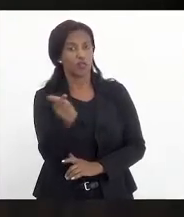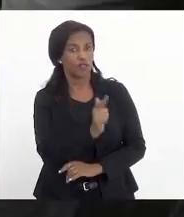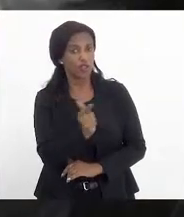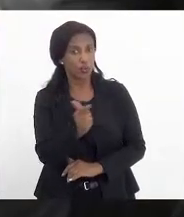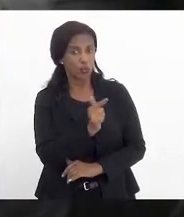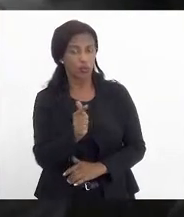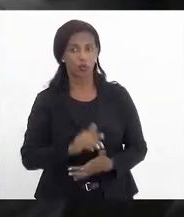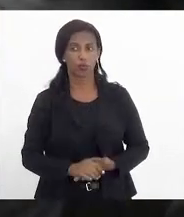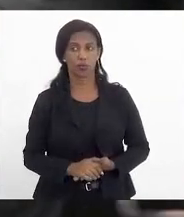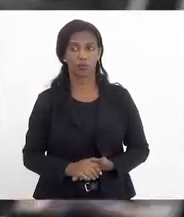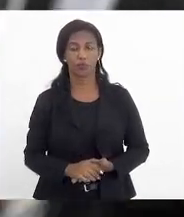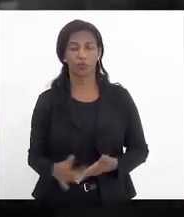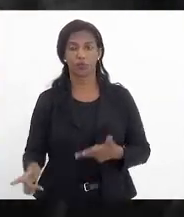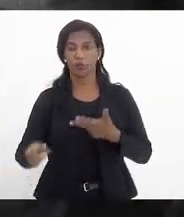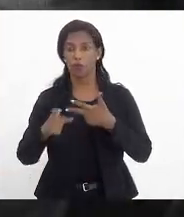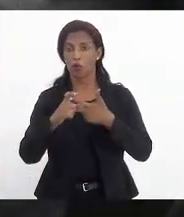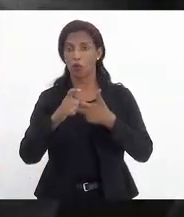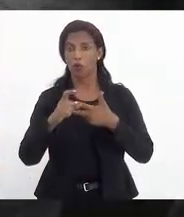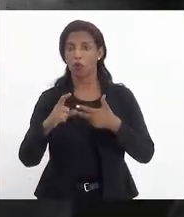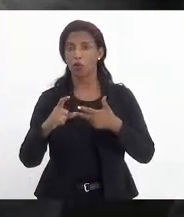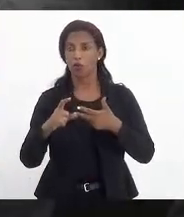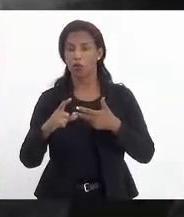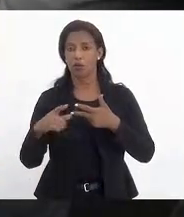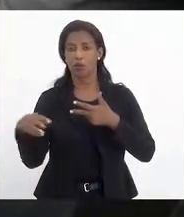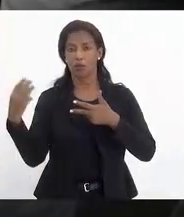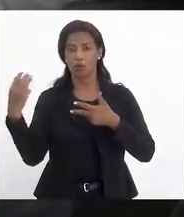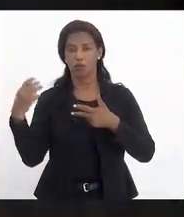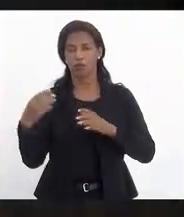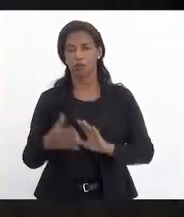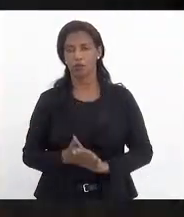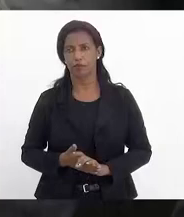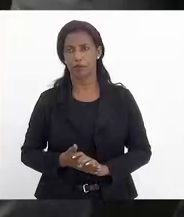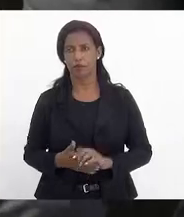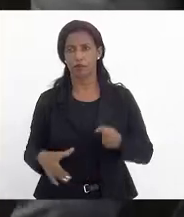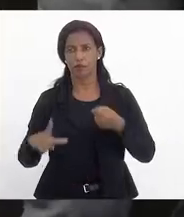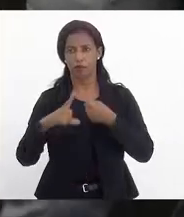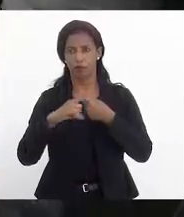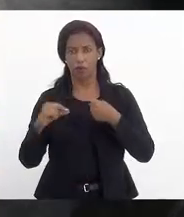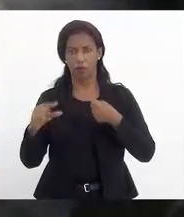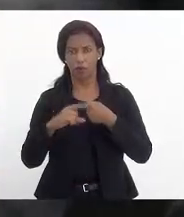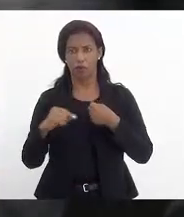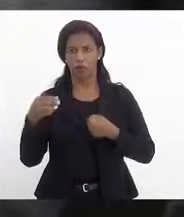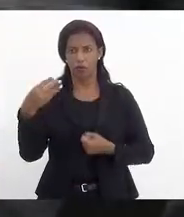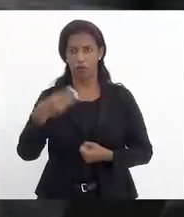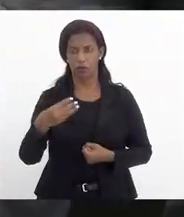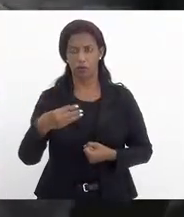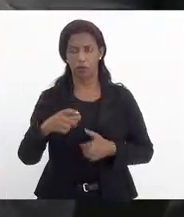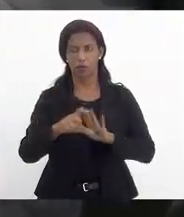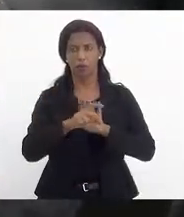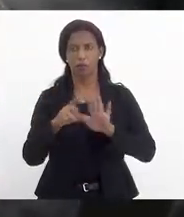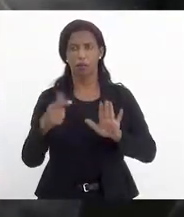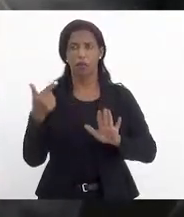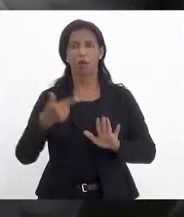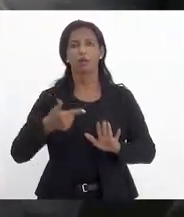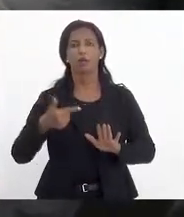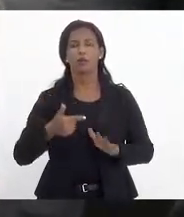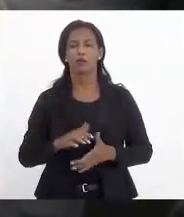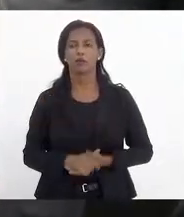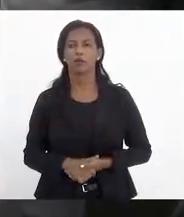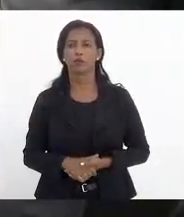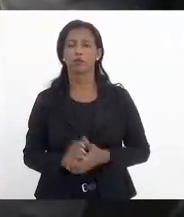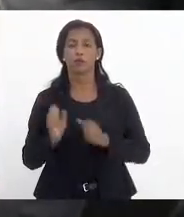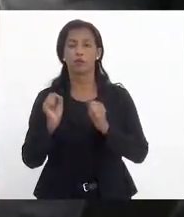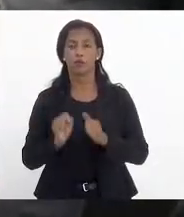Poder Executivo, no inciso, no terceiro... Por favor. Artigo 3º, parágrafo 2º, presidente. O